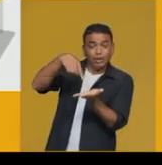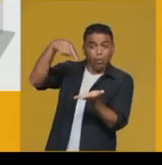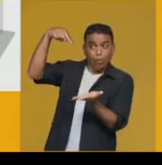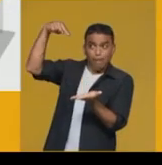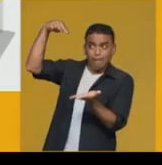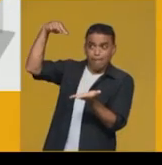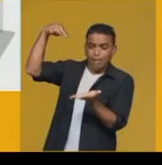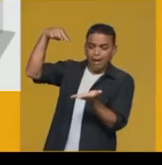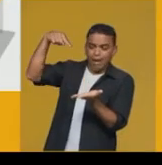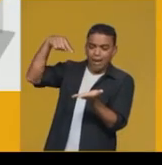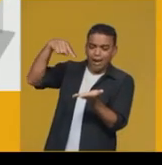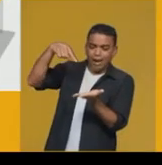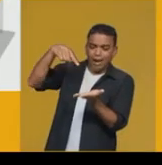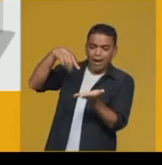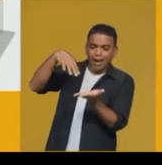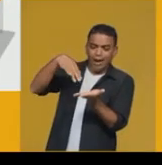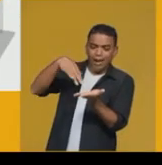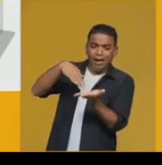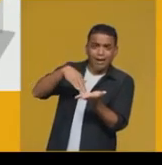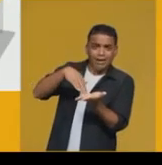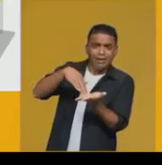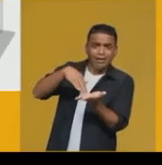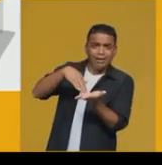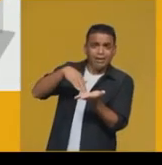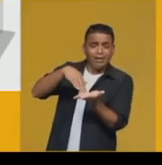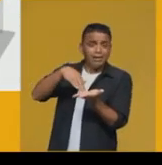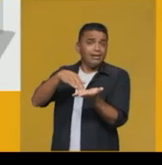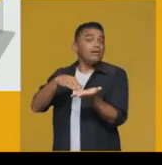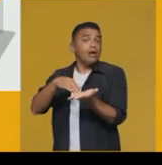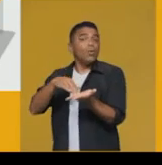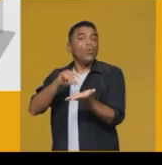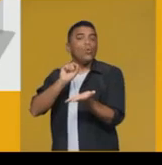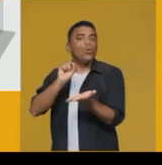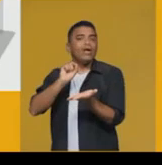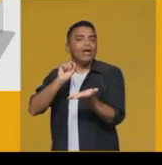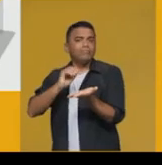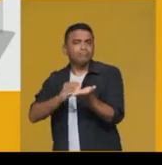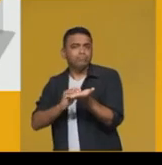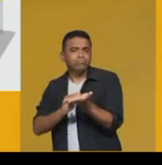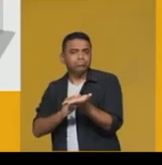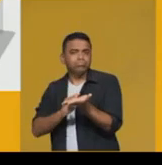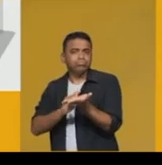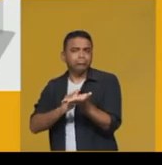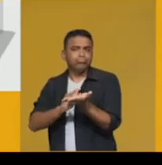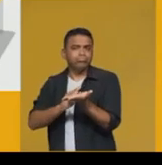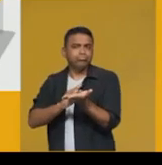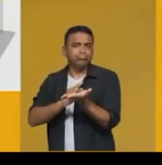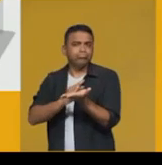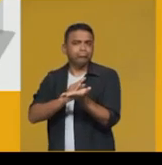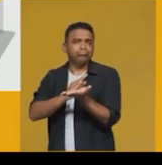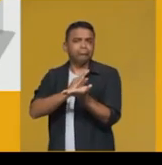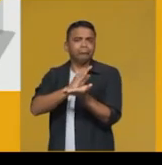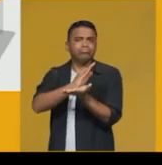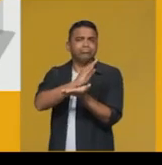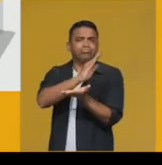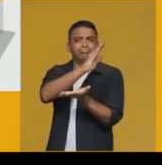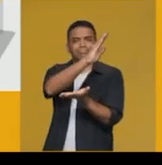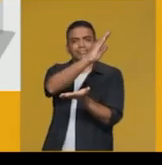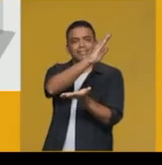raio refletido e esse raio refletido estará num